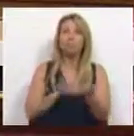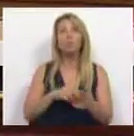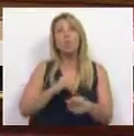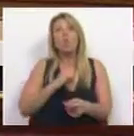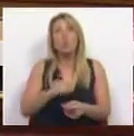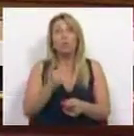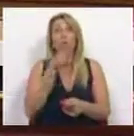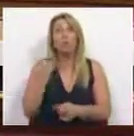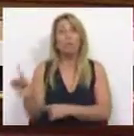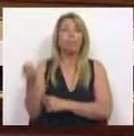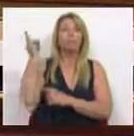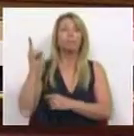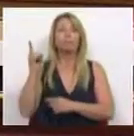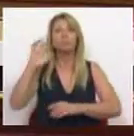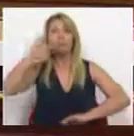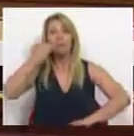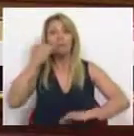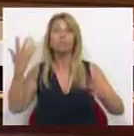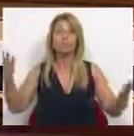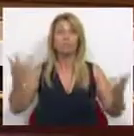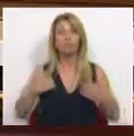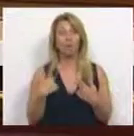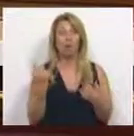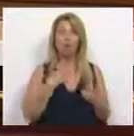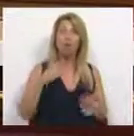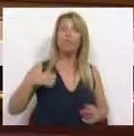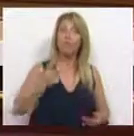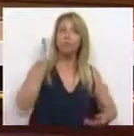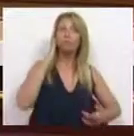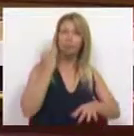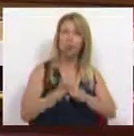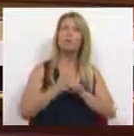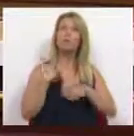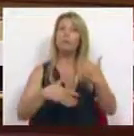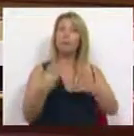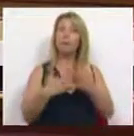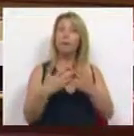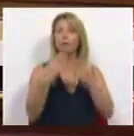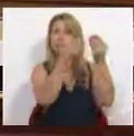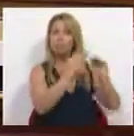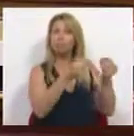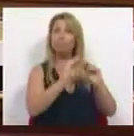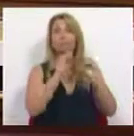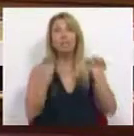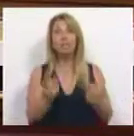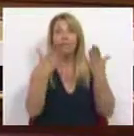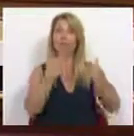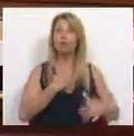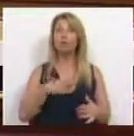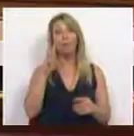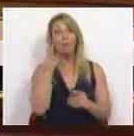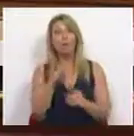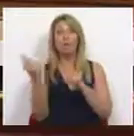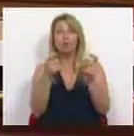desta interpelação. Por parte dos Verdes, estamos a fazer o nosso trabalho e a construir um conjunto de iniciativas que gostaríamos de ver discutidas